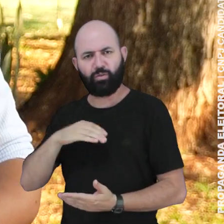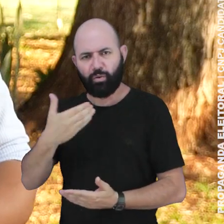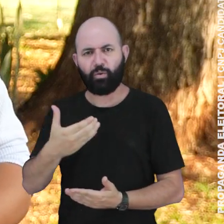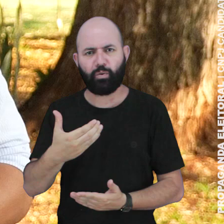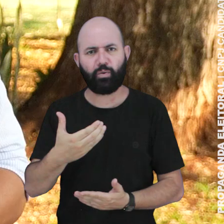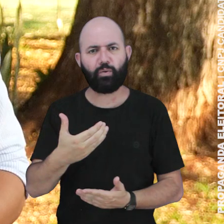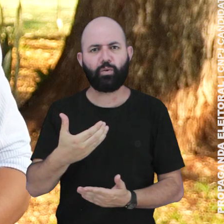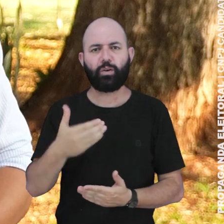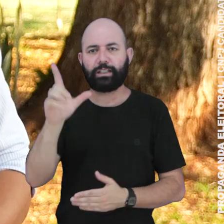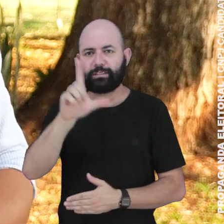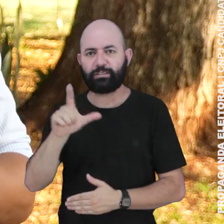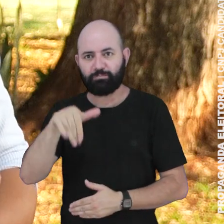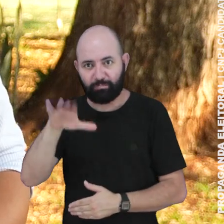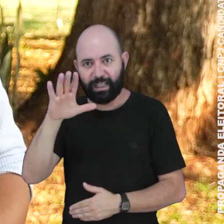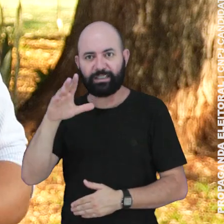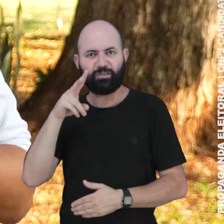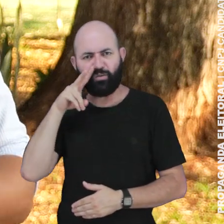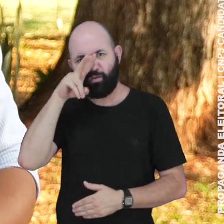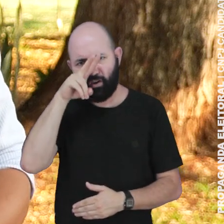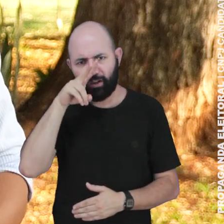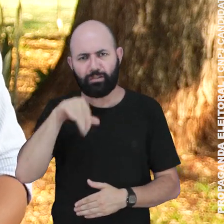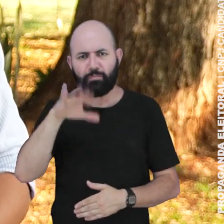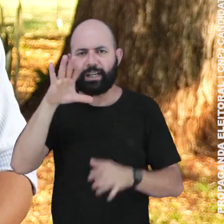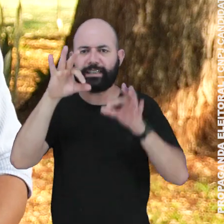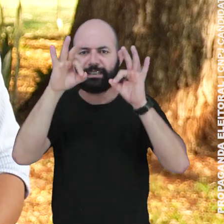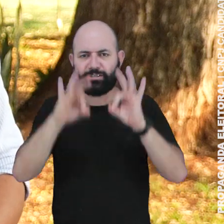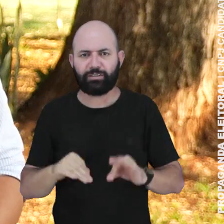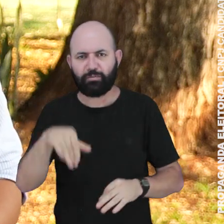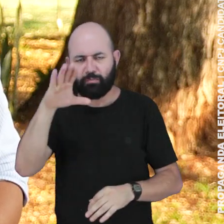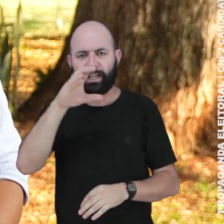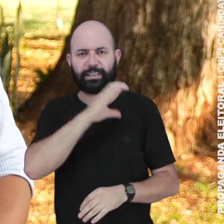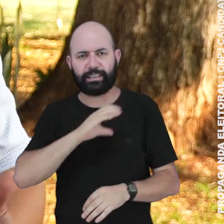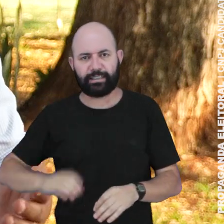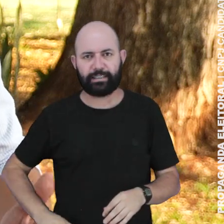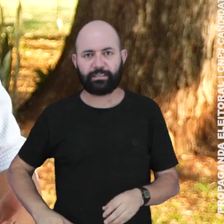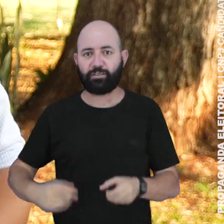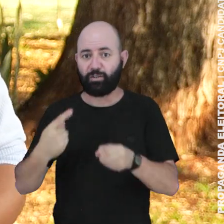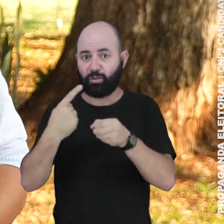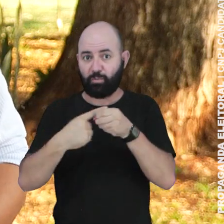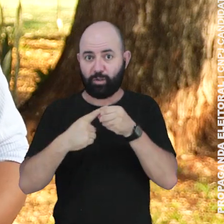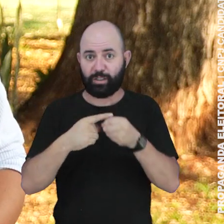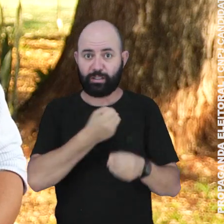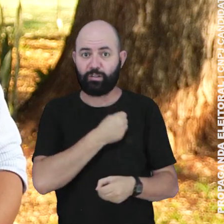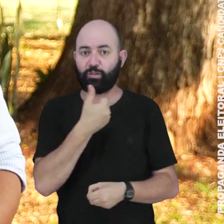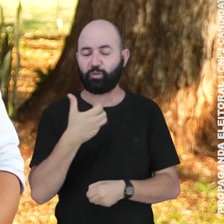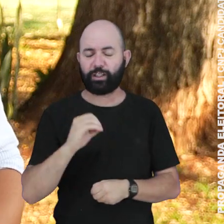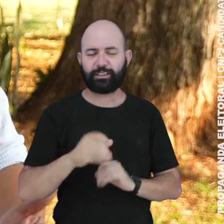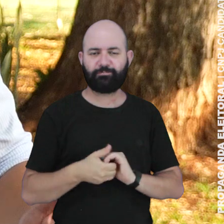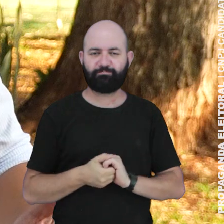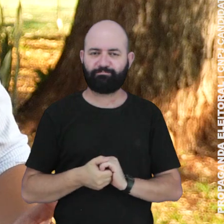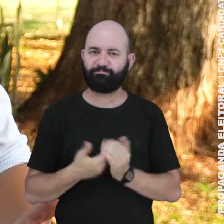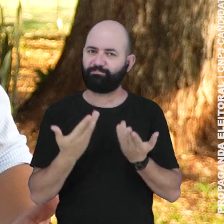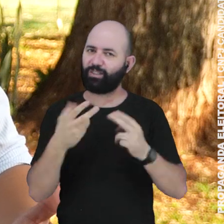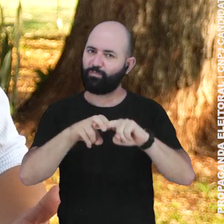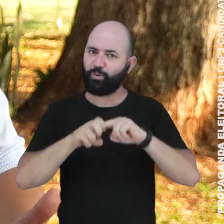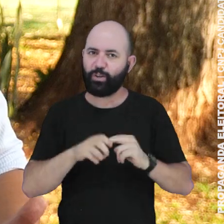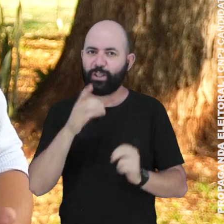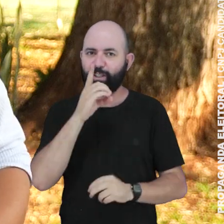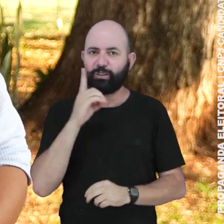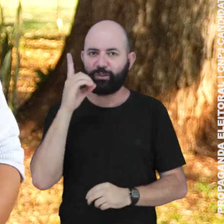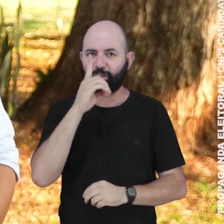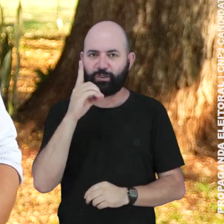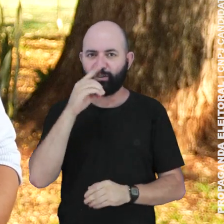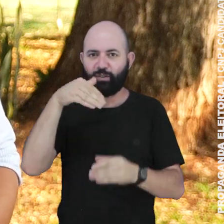o desejo de uma Londrina mais forte, mais justa, mais cristã, uma cidade nota 10. Por isso, neste